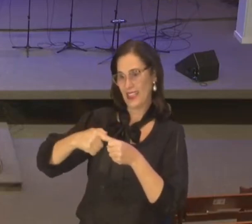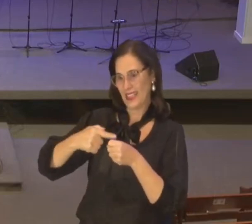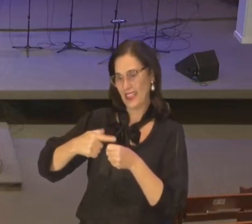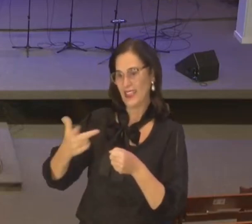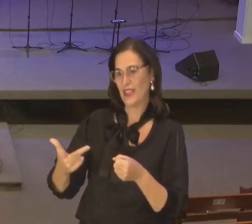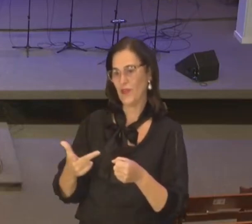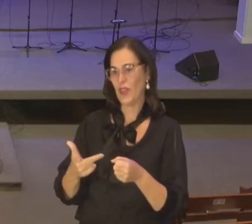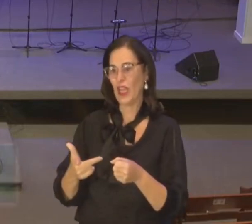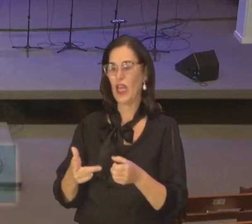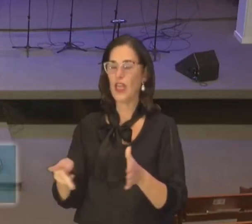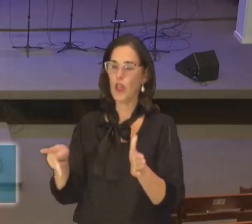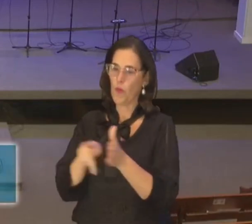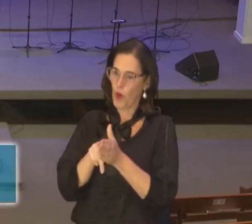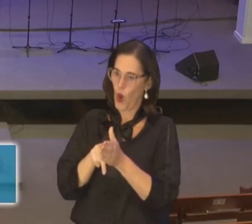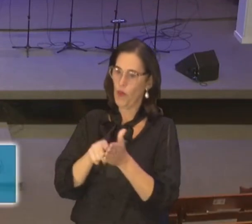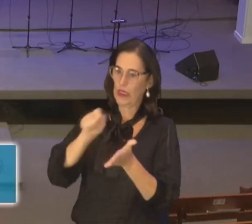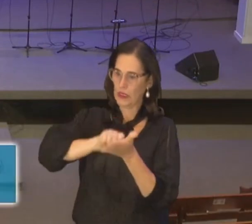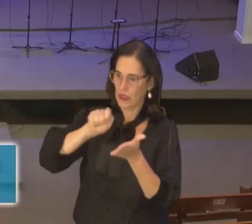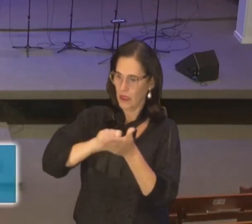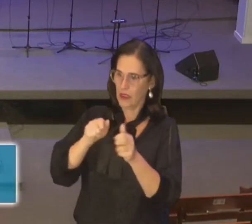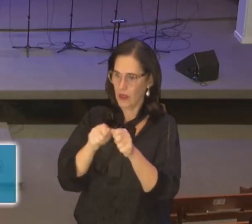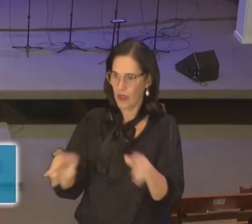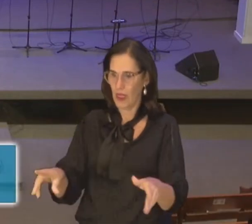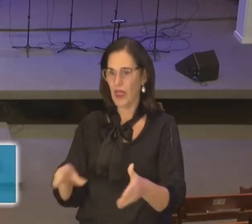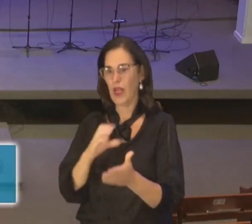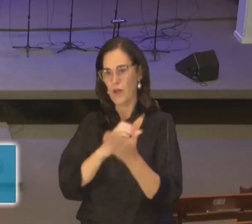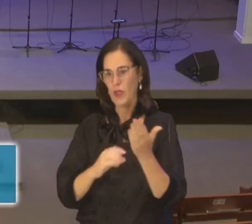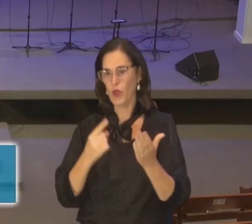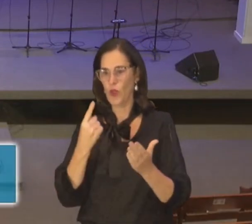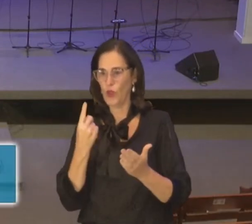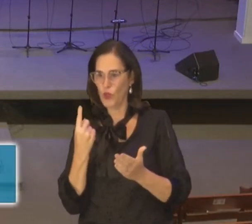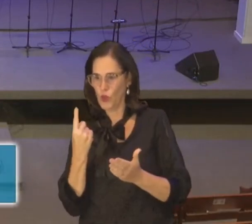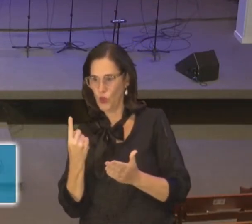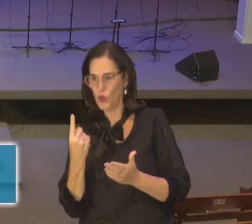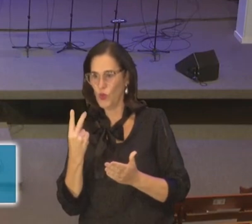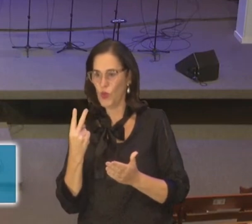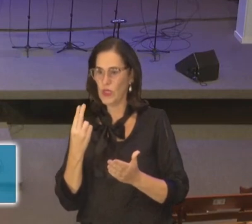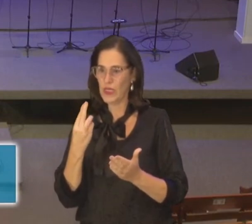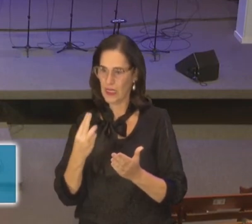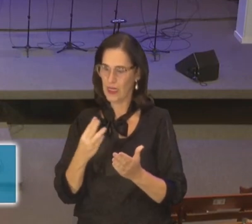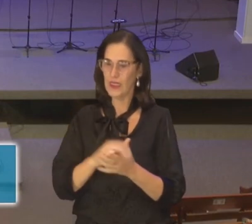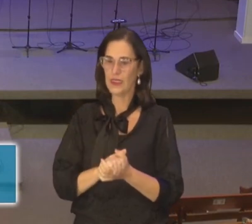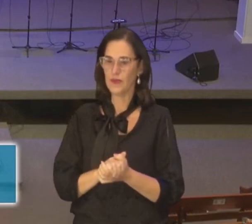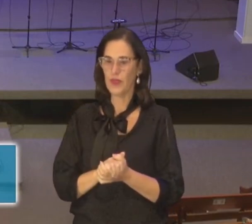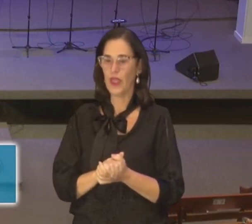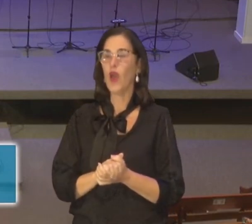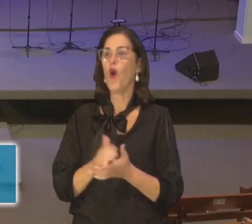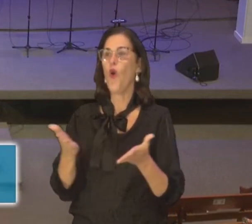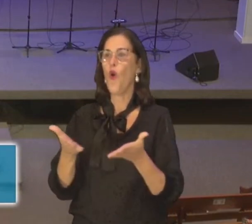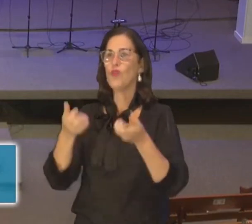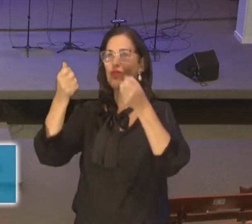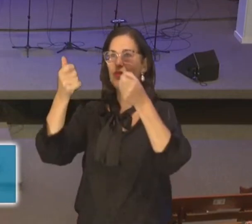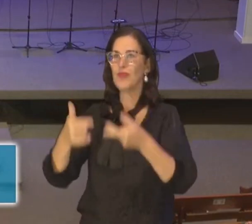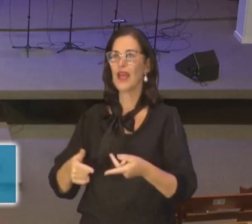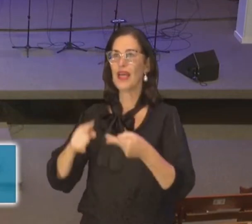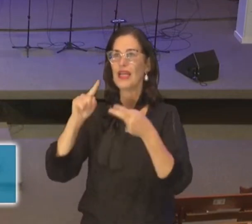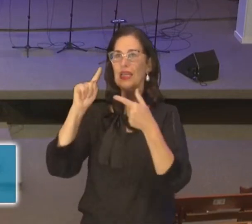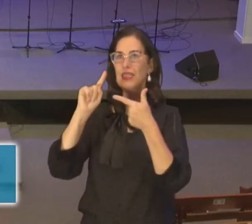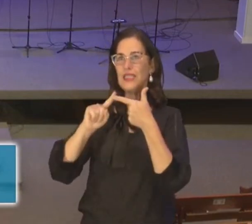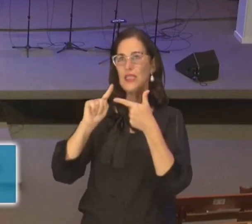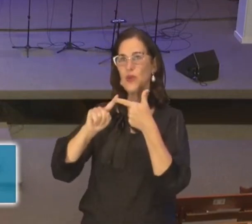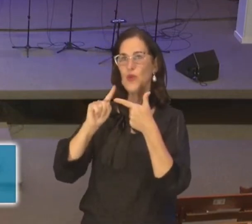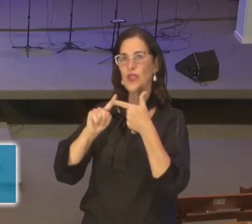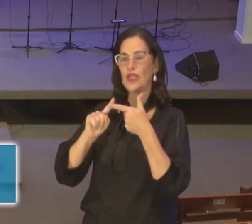livro do Apocalipse, nos capítulos 2 e 3, eu quero nesta noite estar falando sobre a segunda igreja, a igreja de